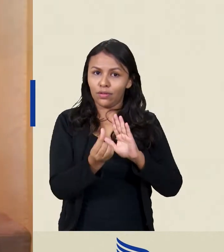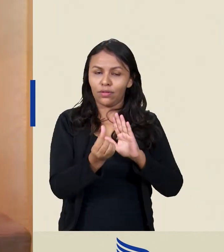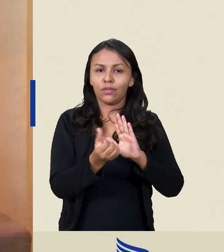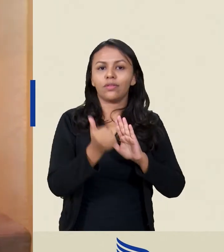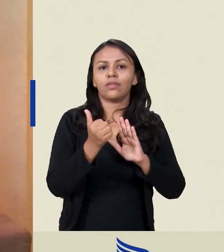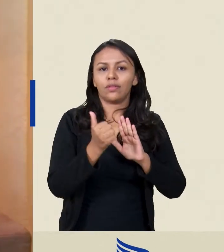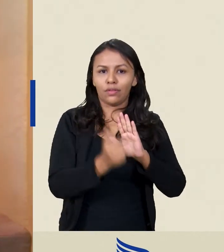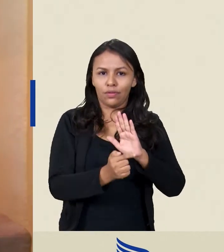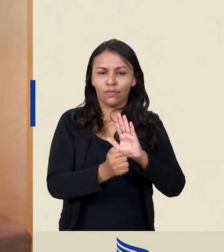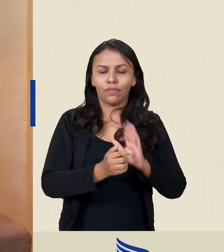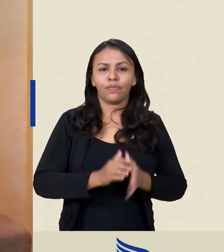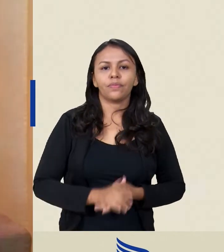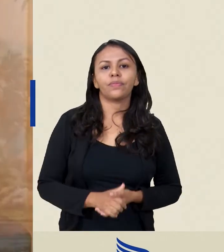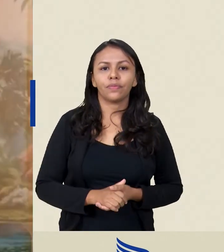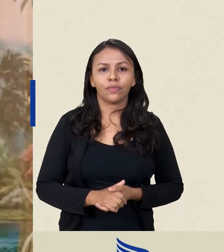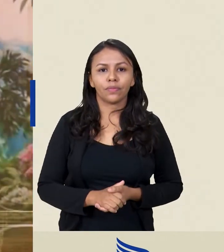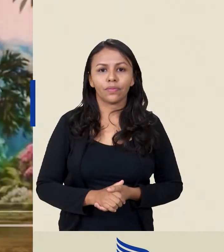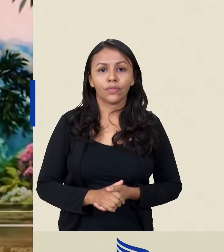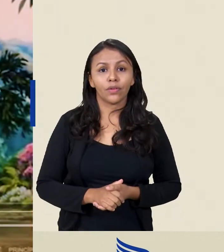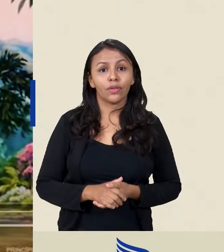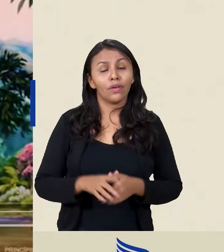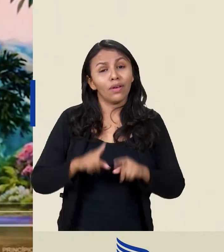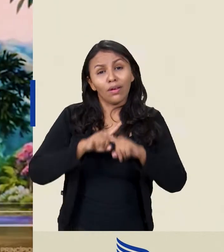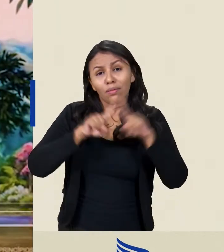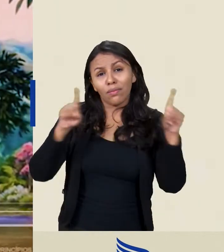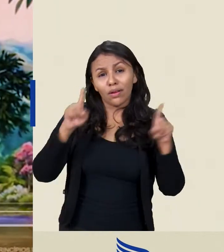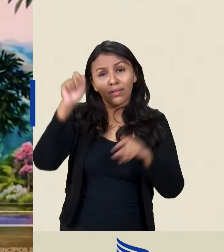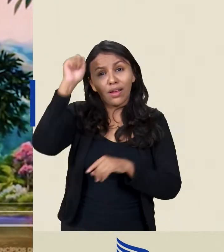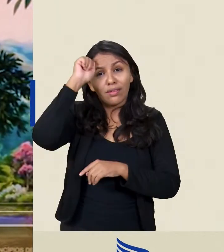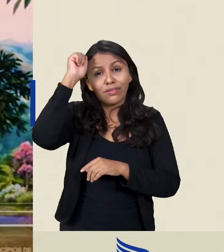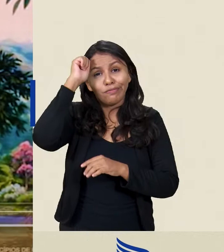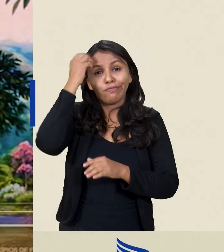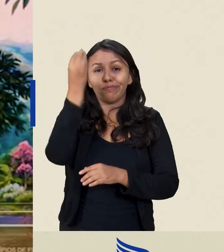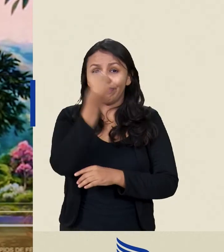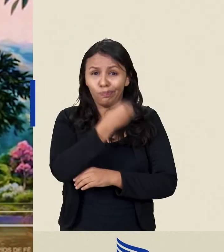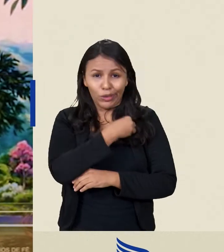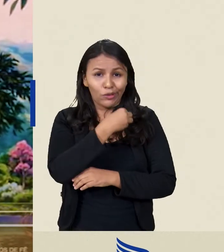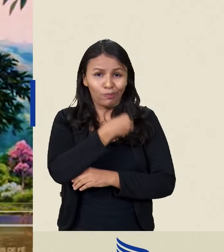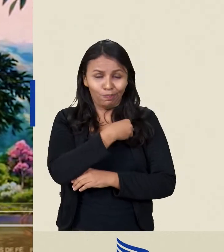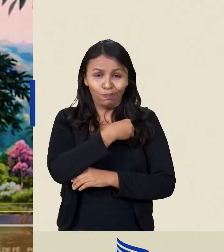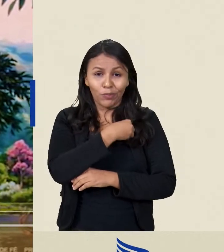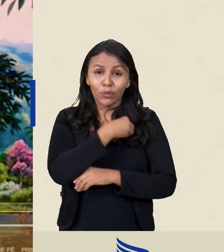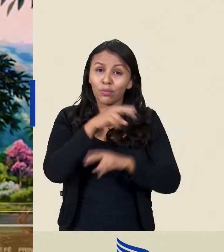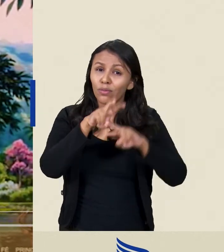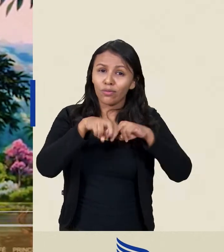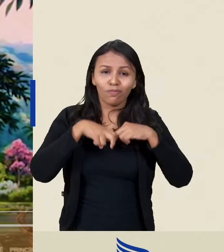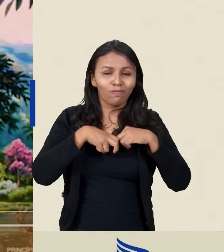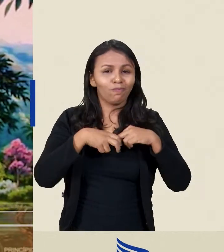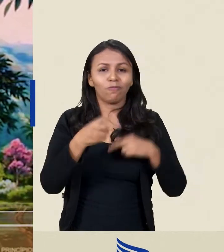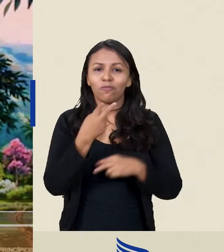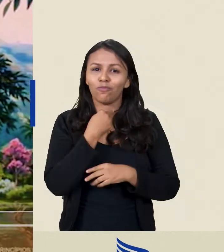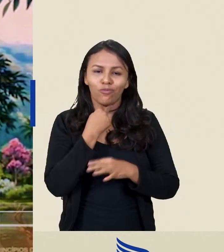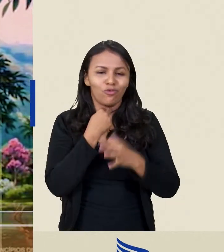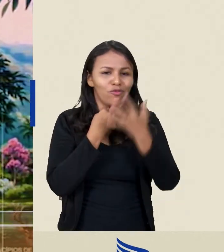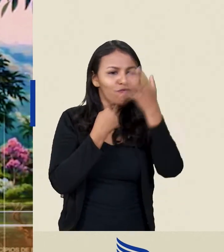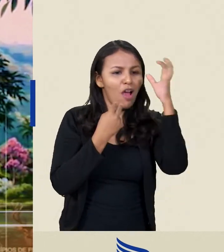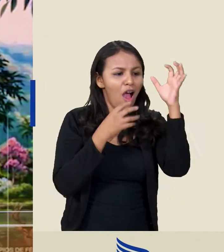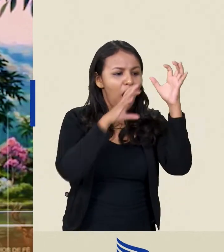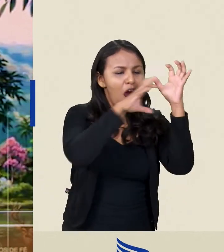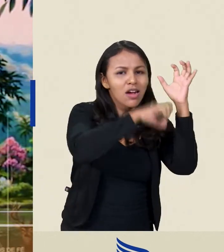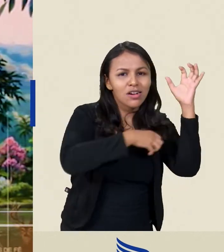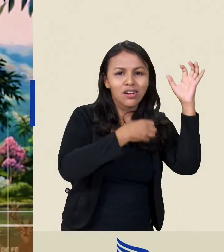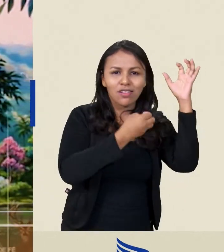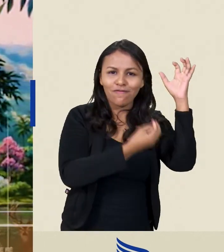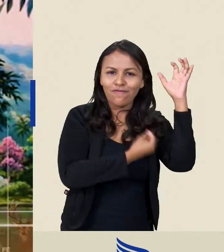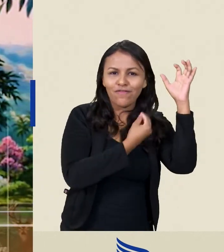17. Porém, devido à sua desobediência, o homem perdeu o acesso à árvore da vida,